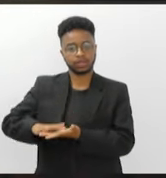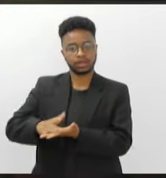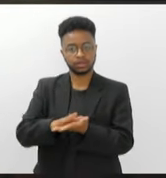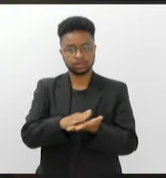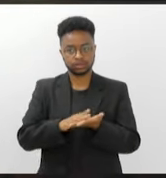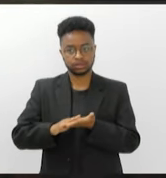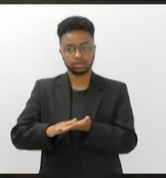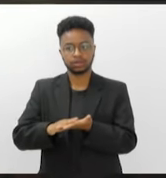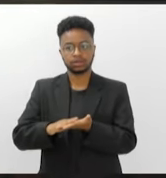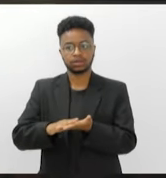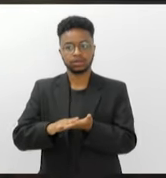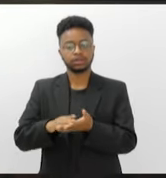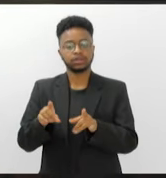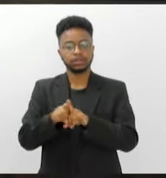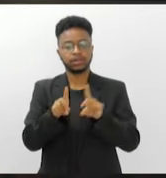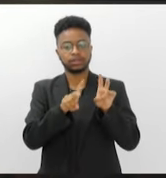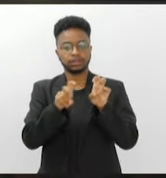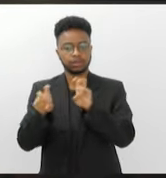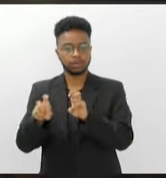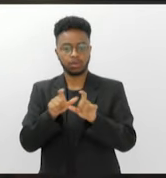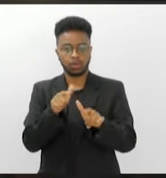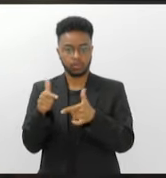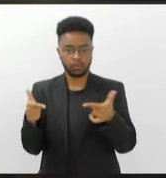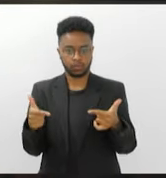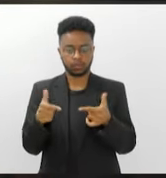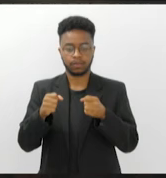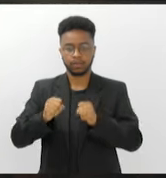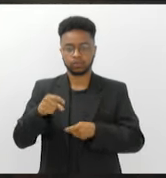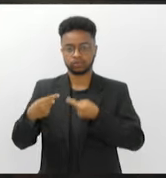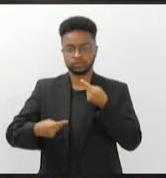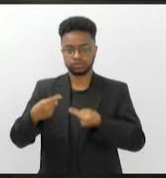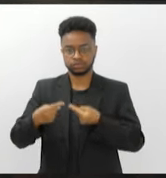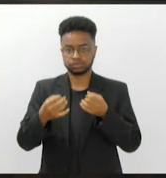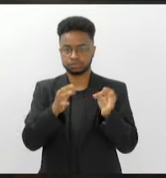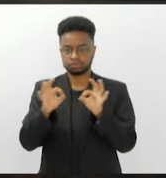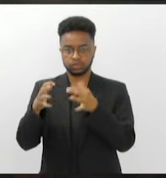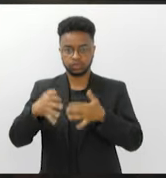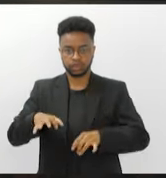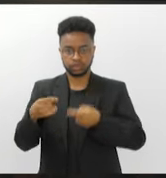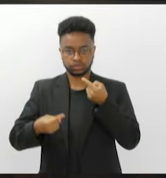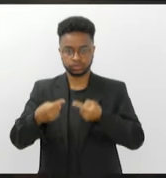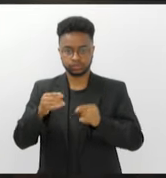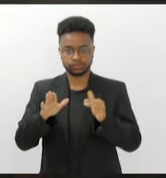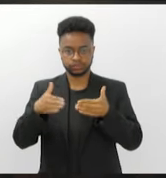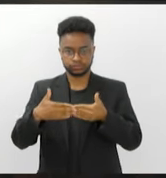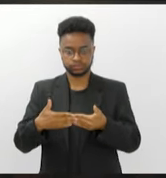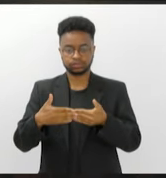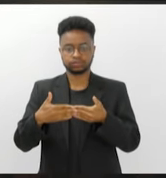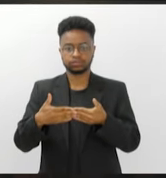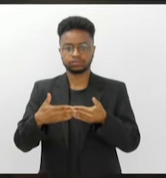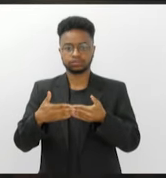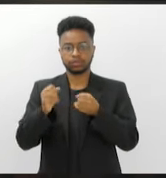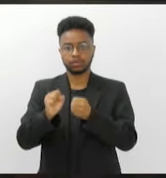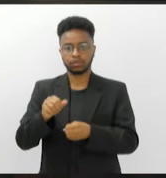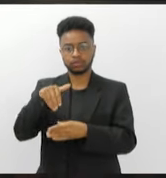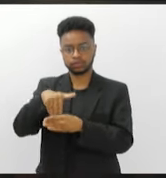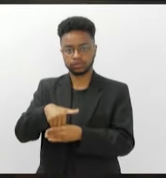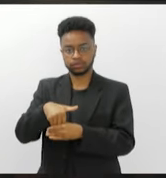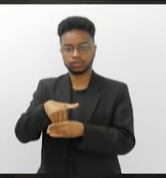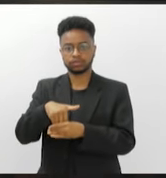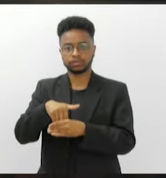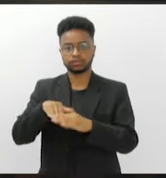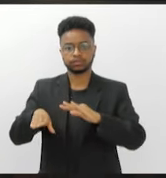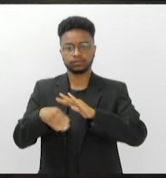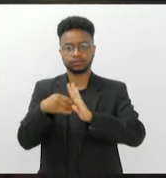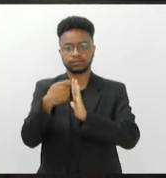Adelcio Luiz e dá outras providências. Em discussão, não havendo quem queira discutir, encerrada a discussão. Em votação, emenda